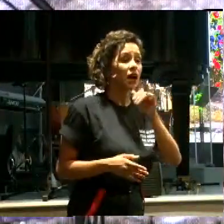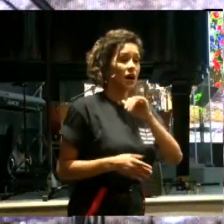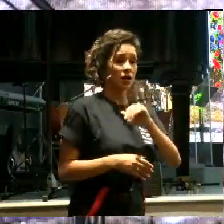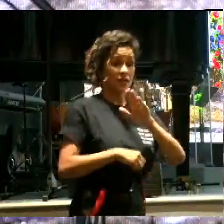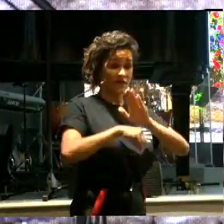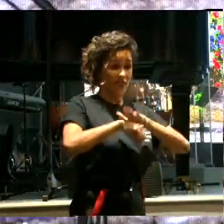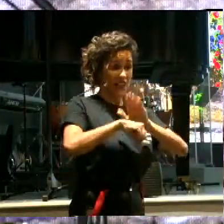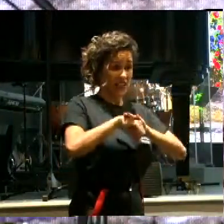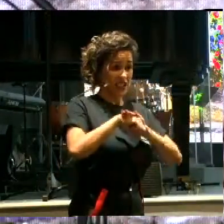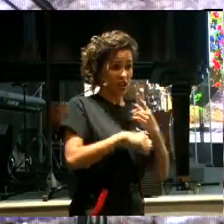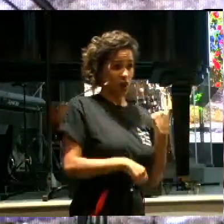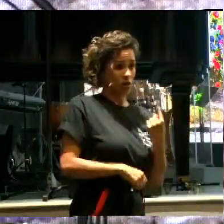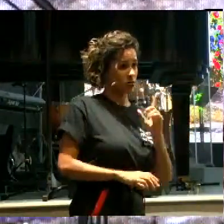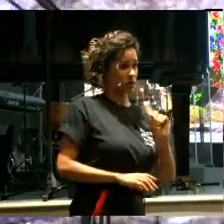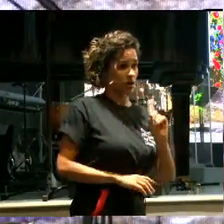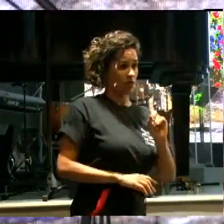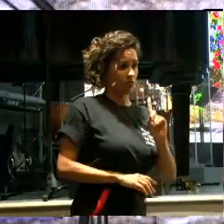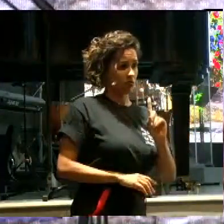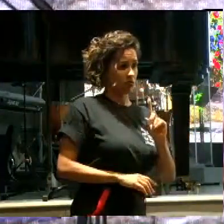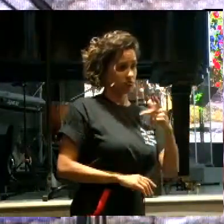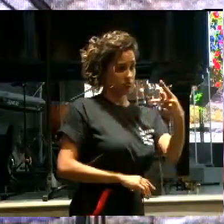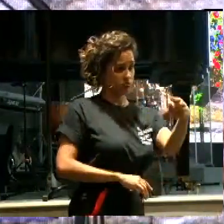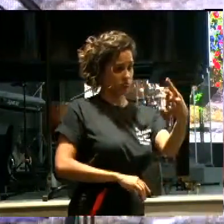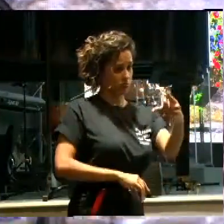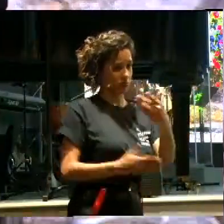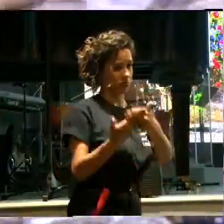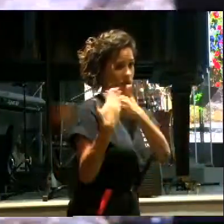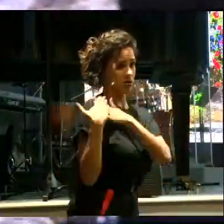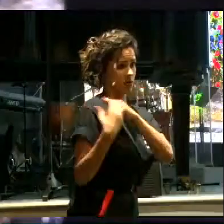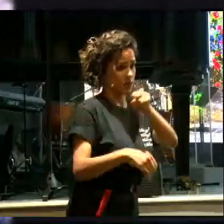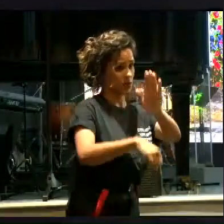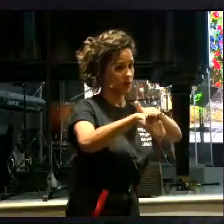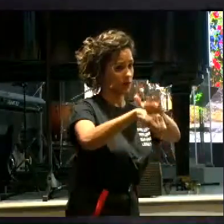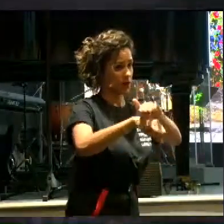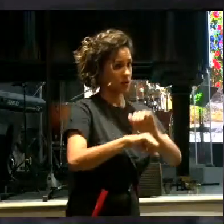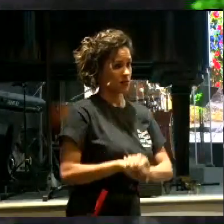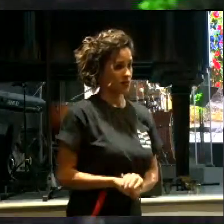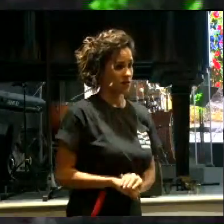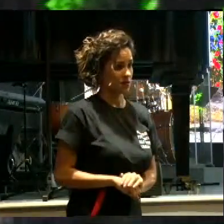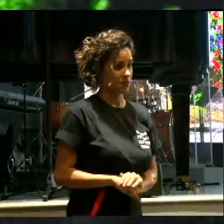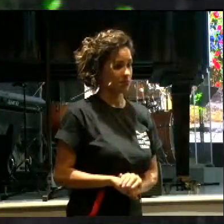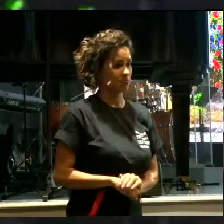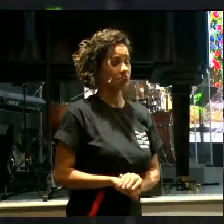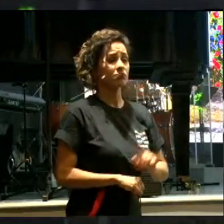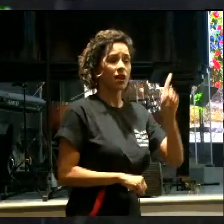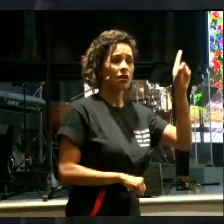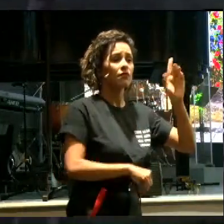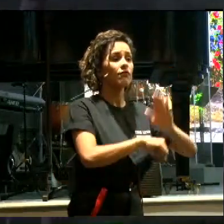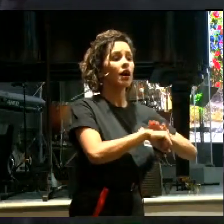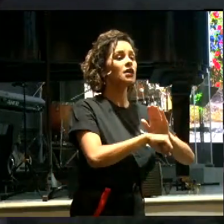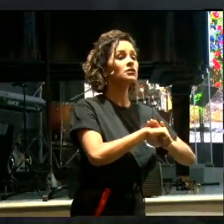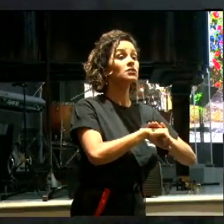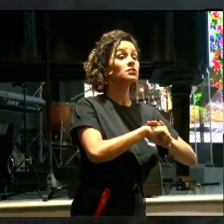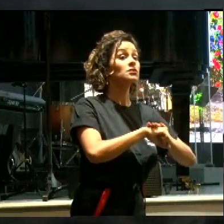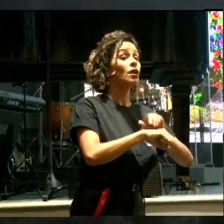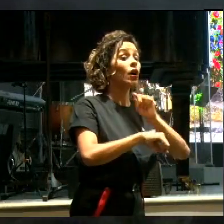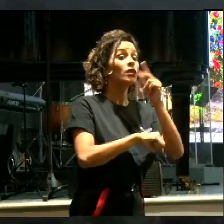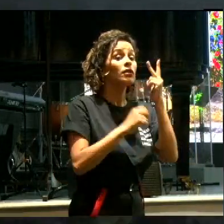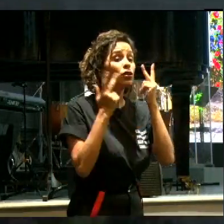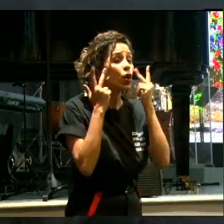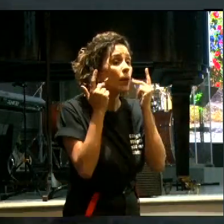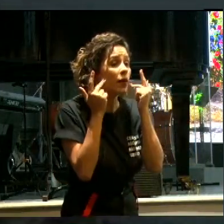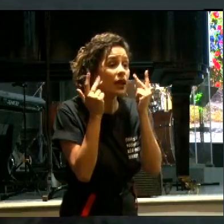é para Ele fazer. Ele só vai fazer o sobrenatural, aquilo que é o natural, que é seu, é para você